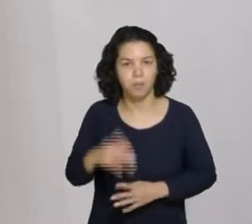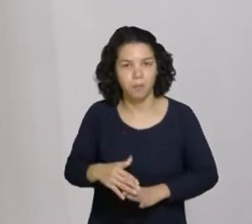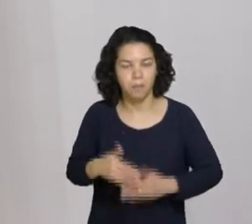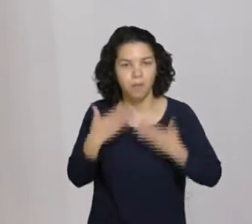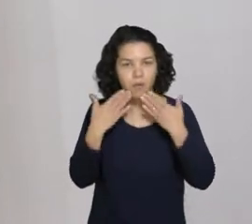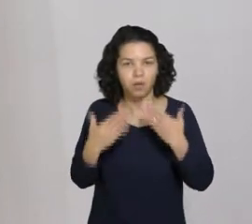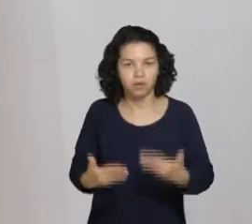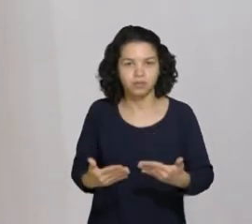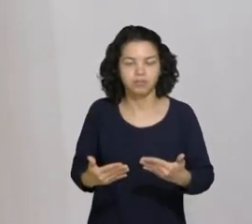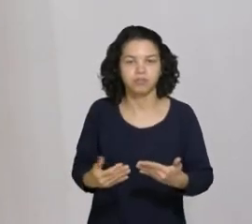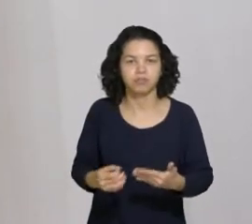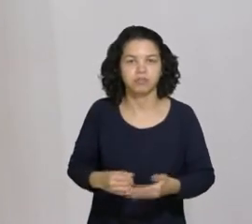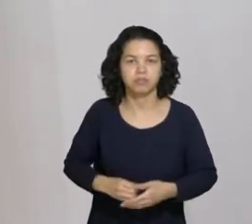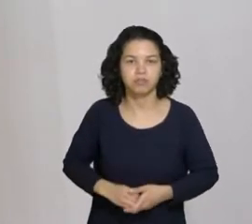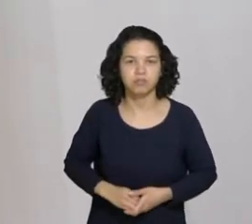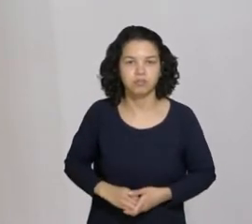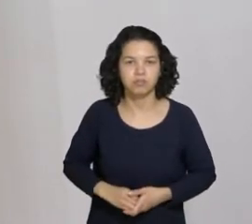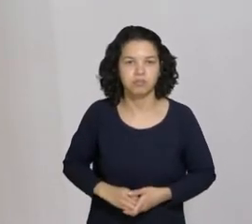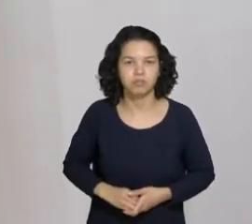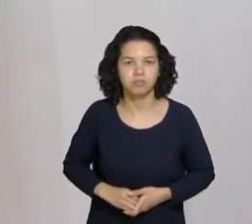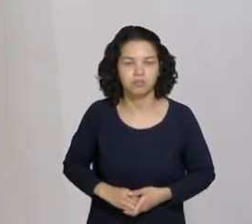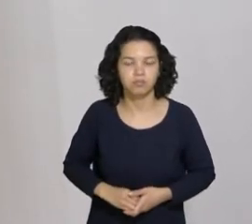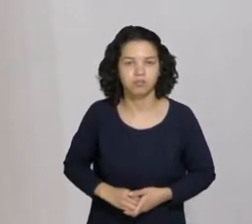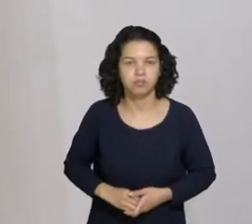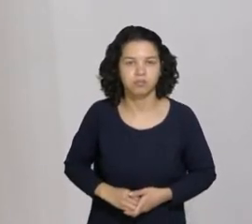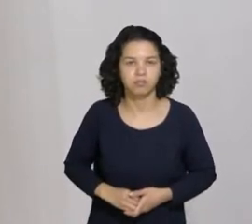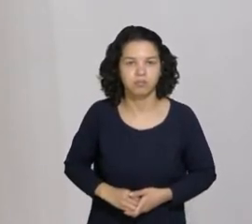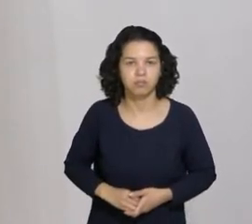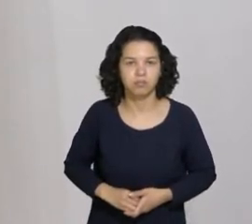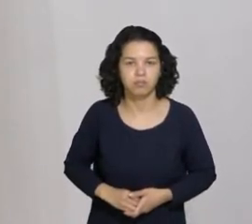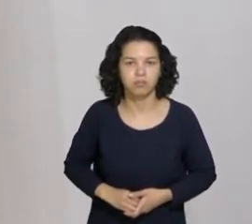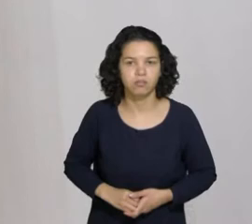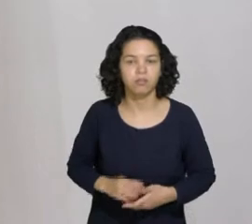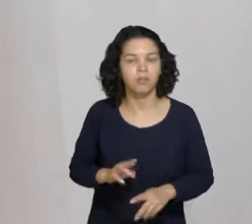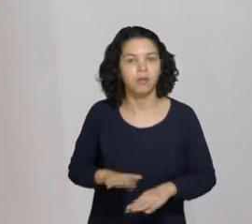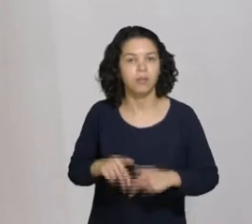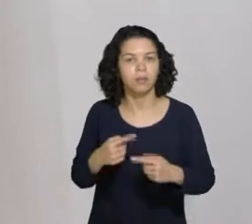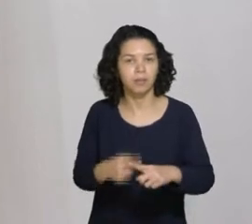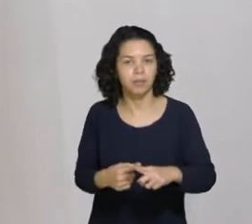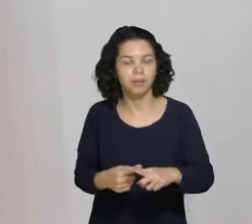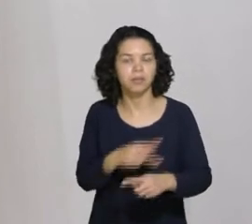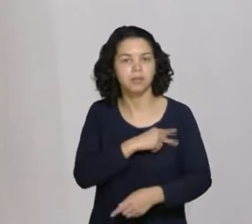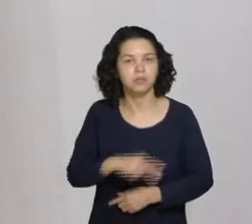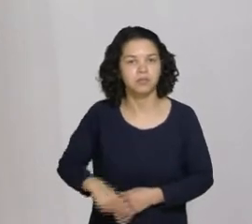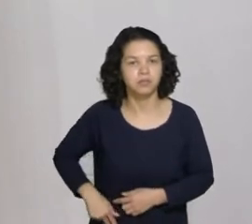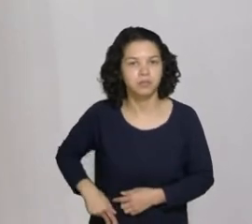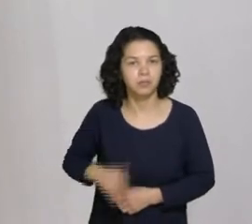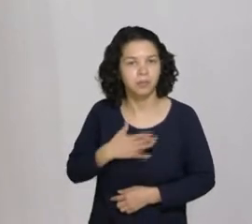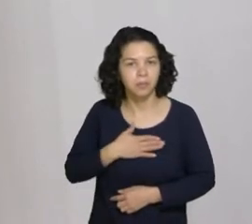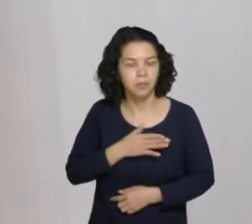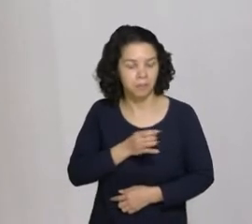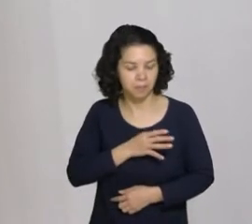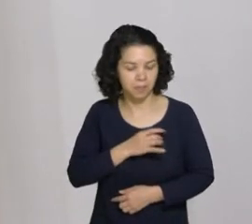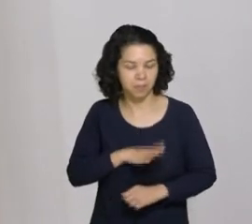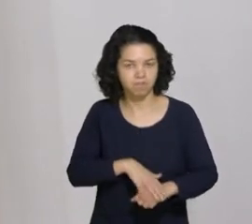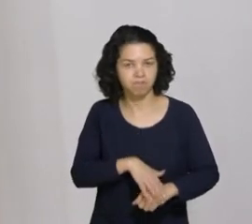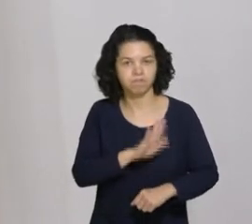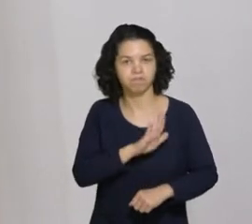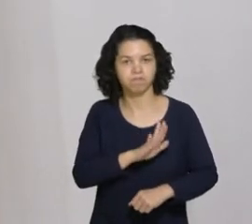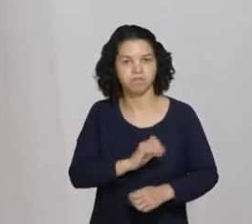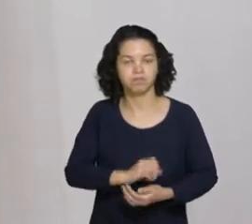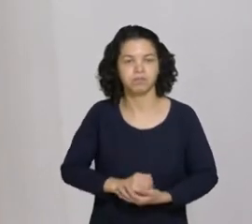de Santa Catarina mas presidente é um dos meus maiores medos na